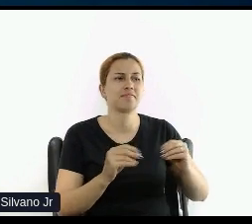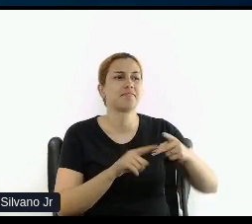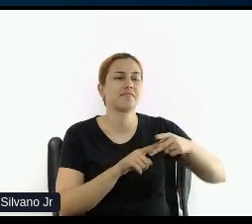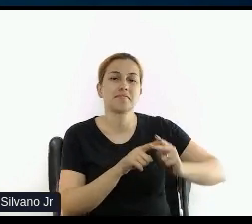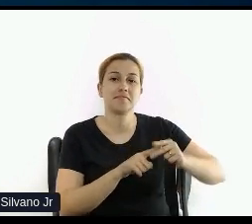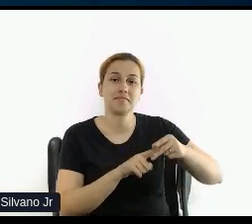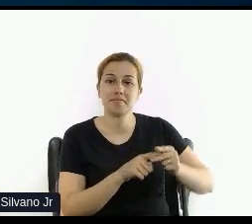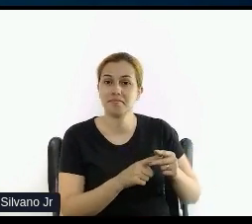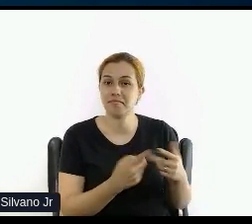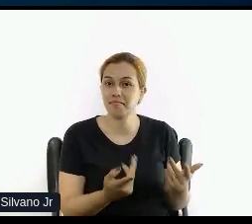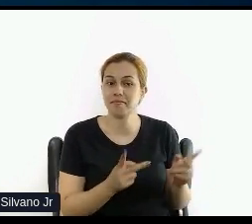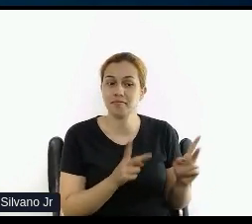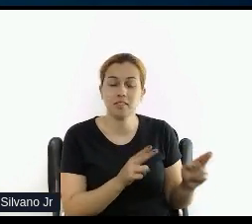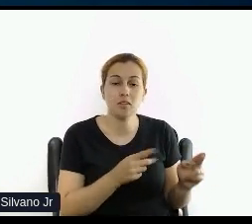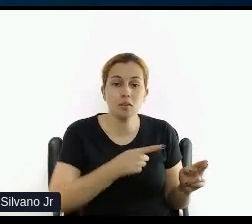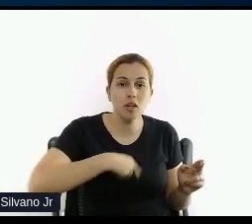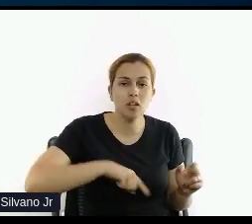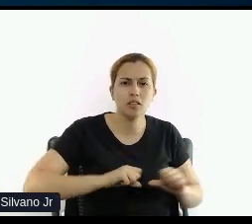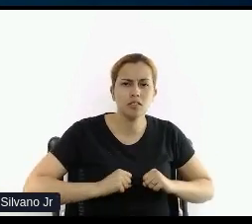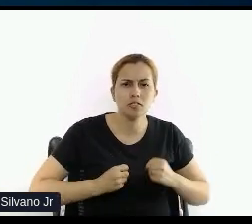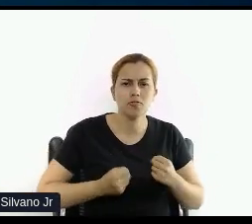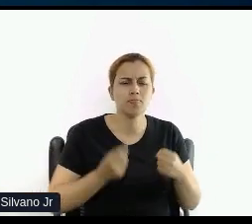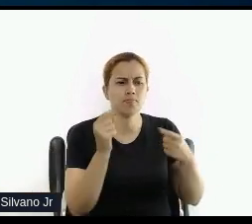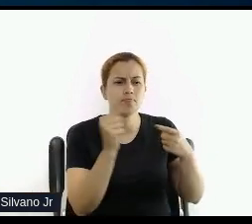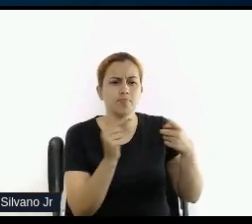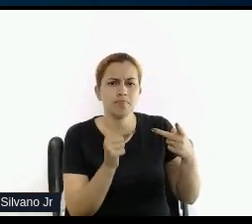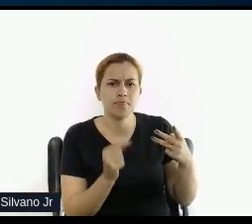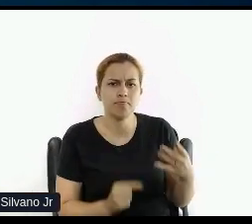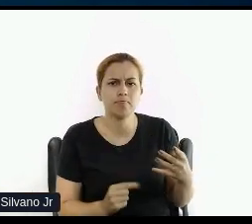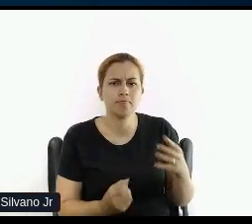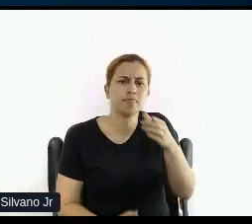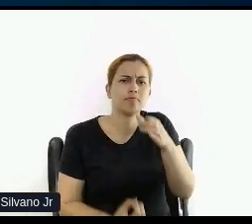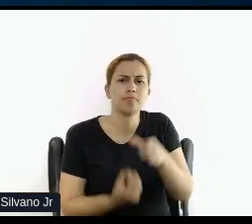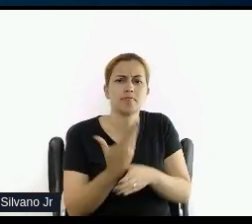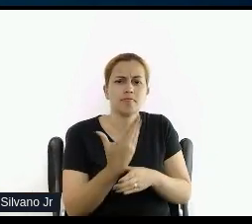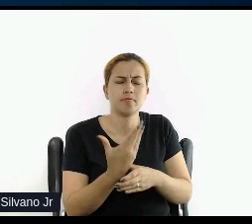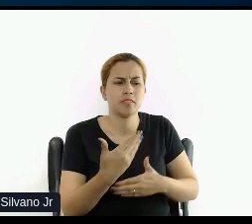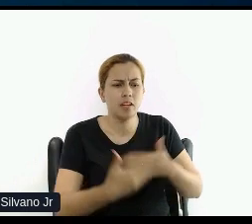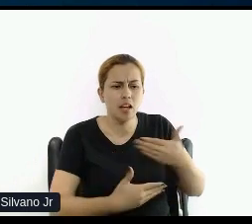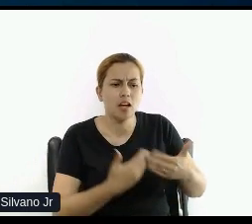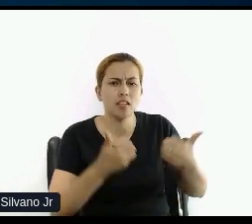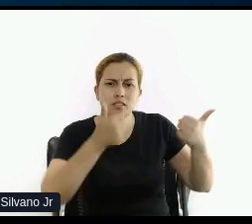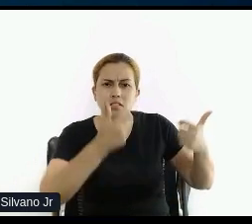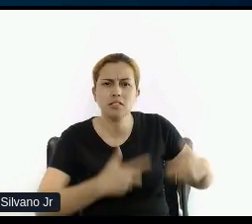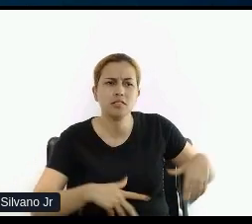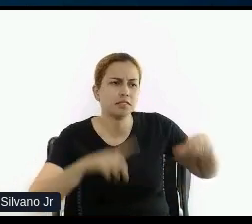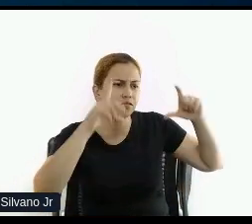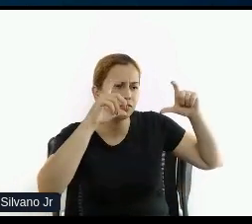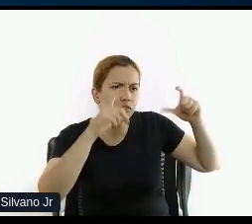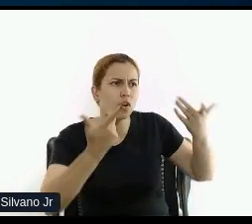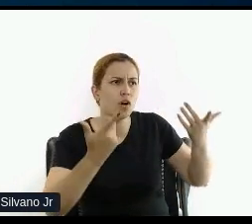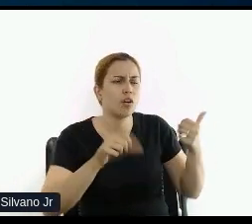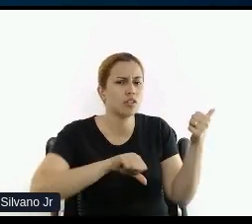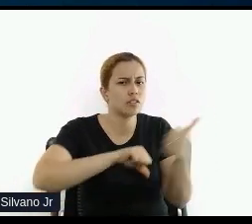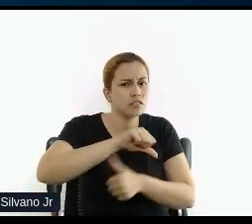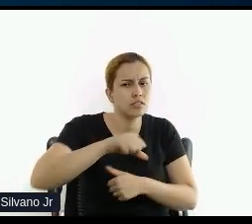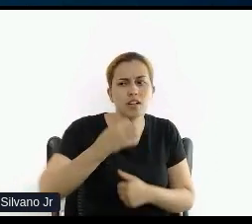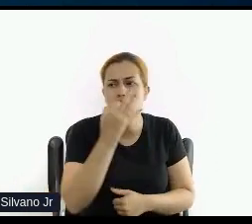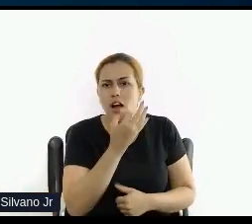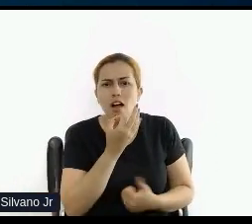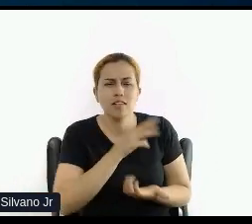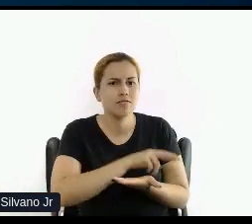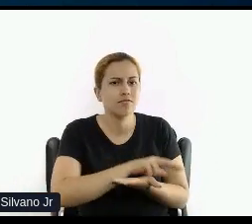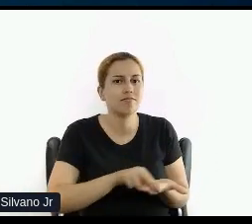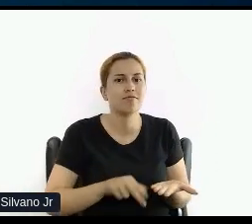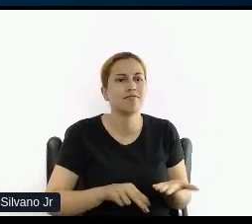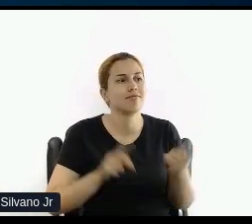forma que a gente consegue, de forma pontual, estar criando funções para descrever imagens, para a gente estar gerando textos de áudio, percebam que isso a gente pode